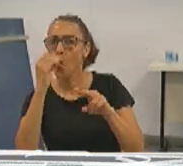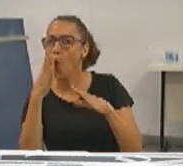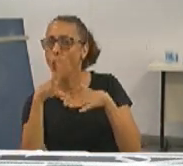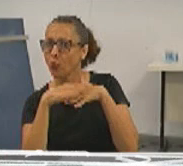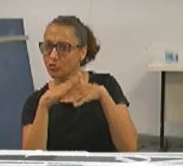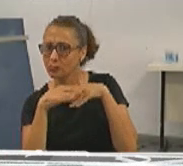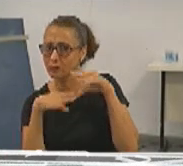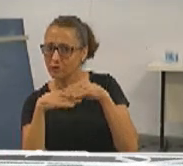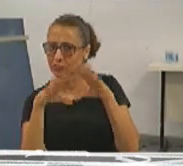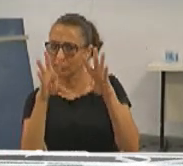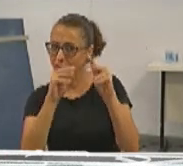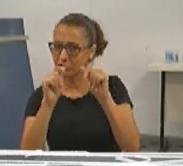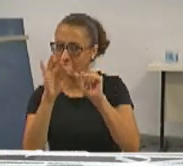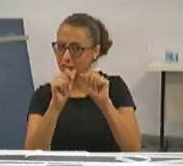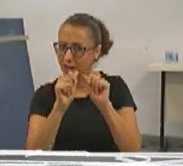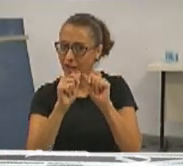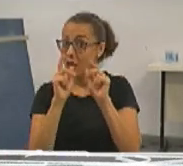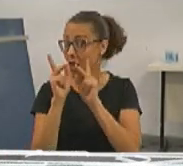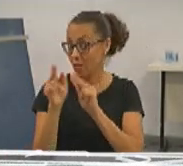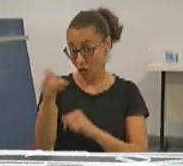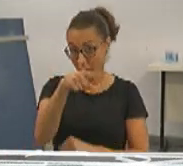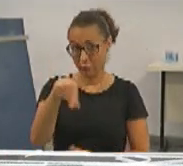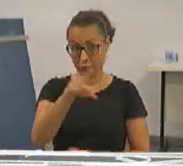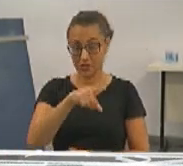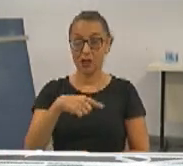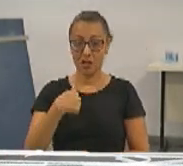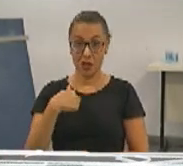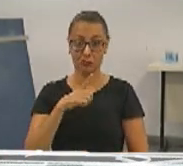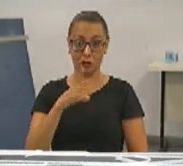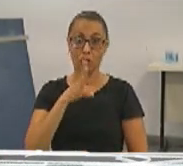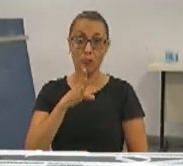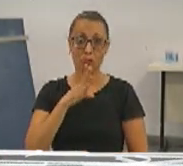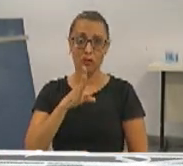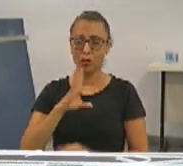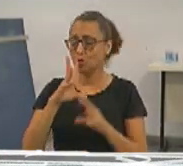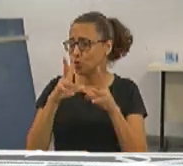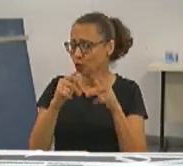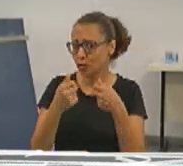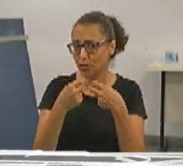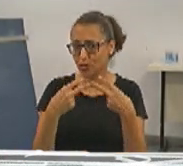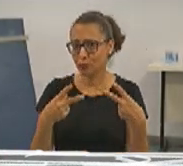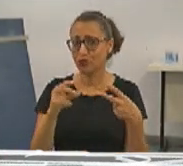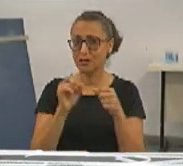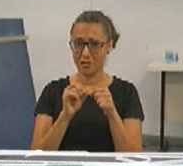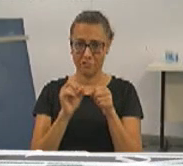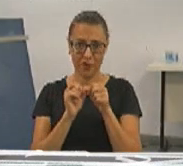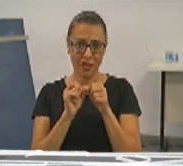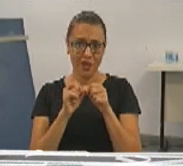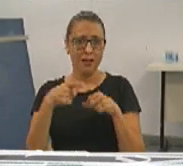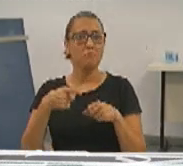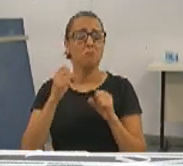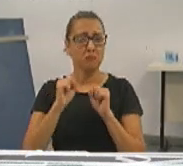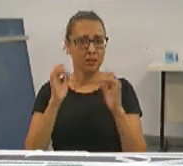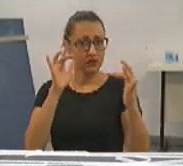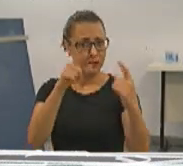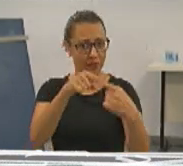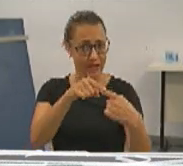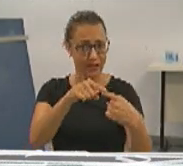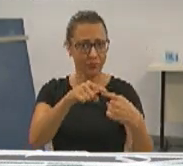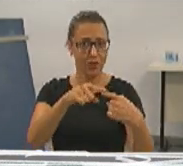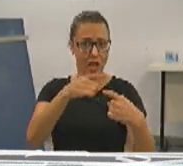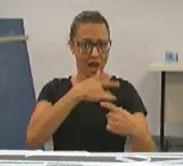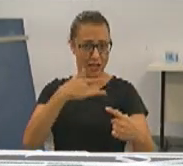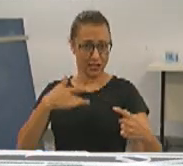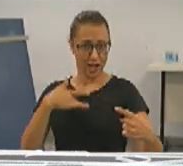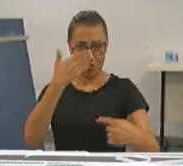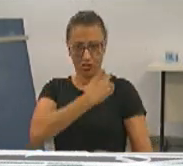tenho, assim como vocês, o conhecimento de que tudo o que se faz, direto ou indiretamente na área da saúde pública, impacta